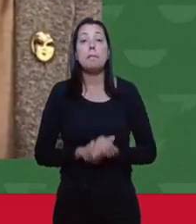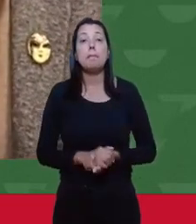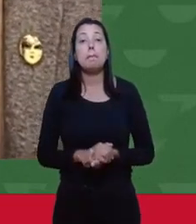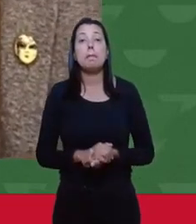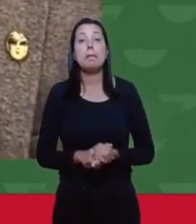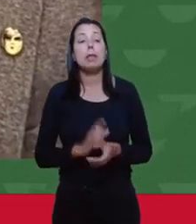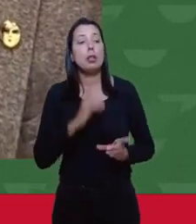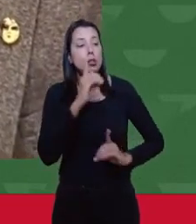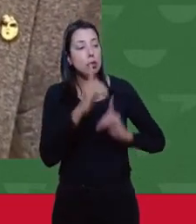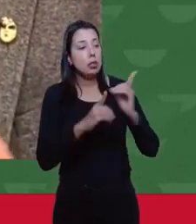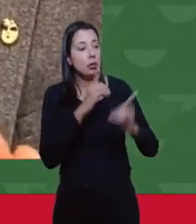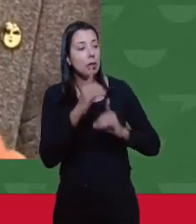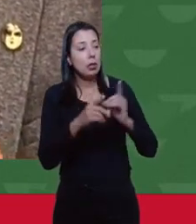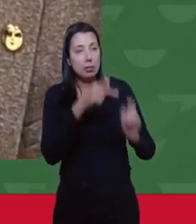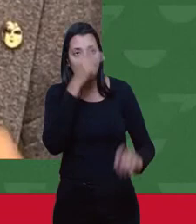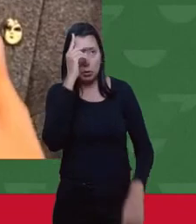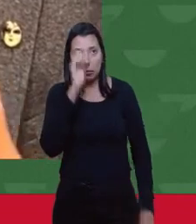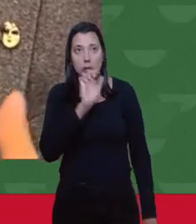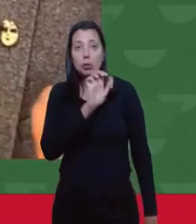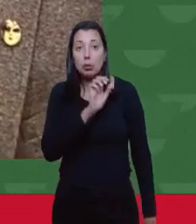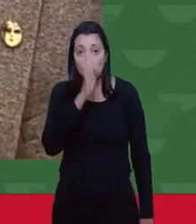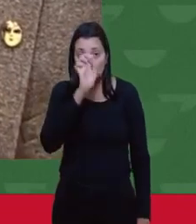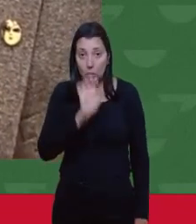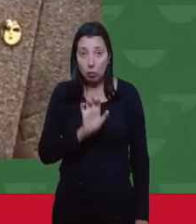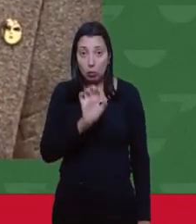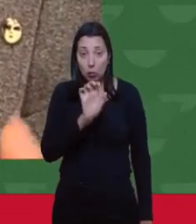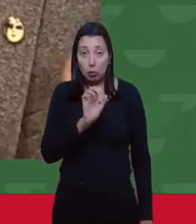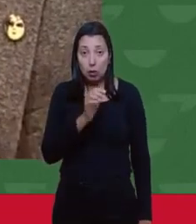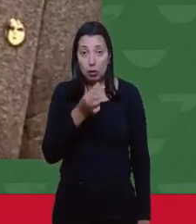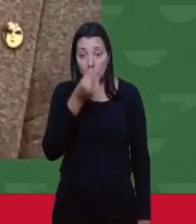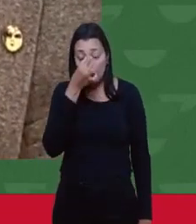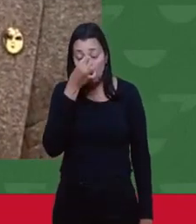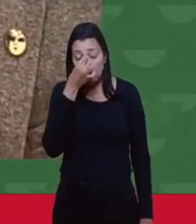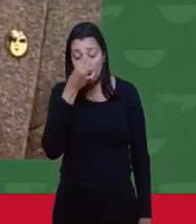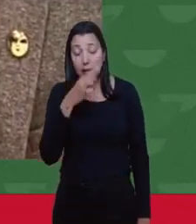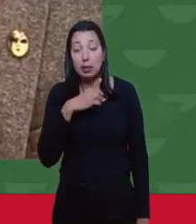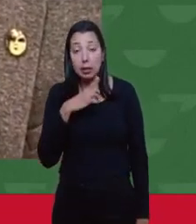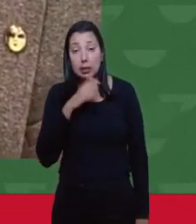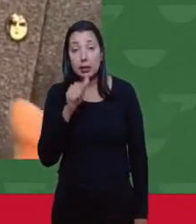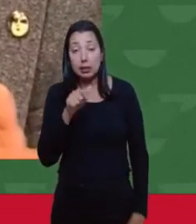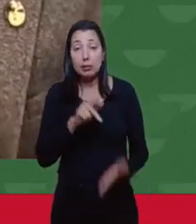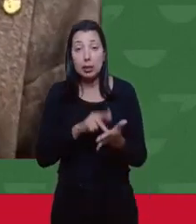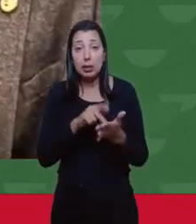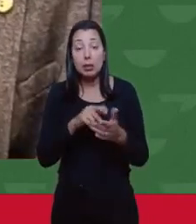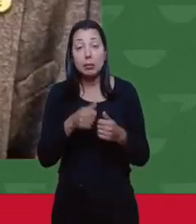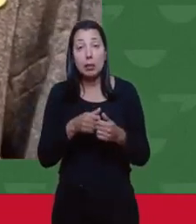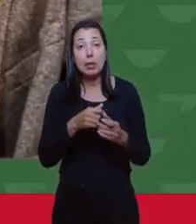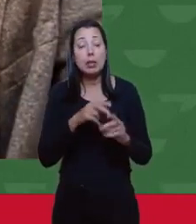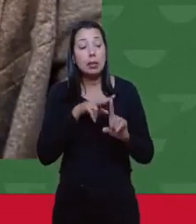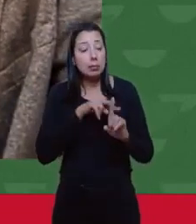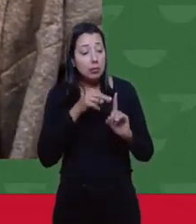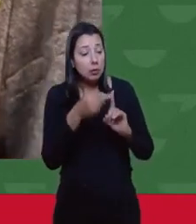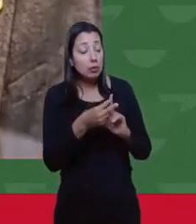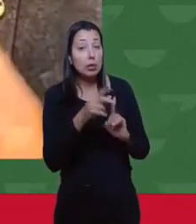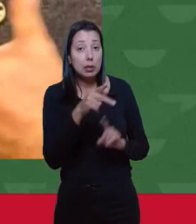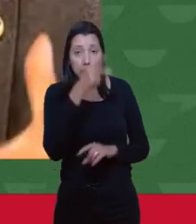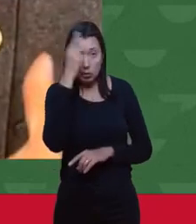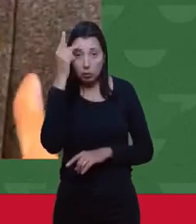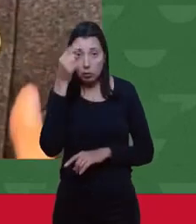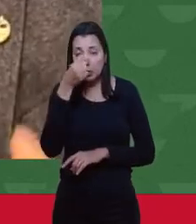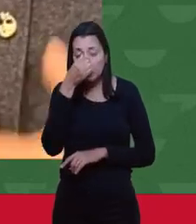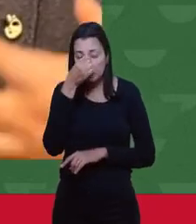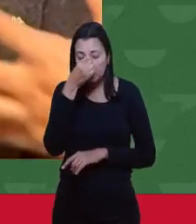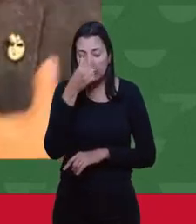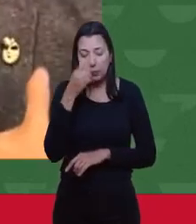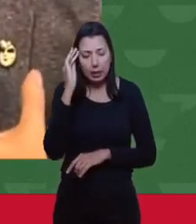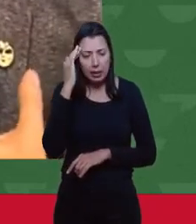de dialogar com os evangélicos. Muito pelo contrário, a gente vai dialogar com os evangélicos, a gente tem que dialogar com os evangélicos, mas na perspectiva de que os evangélicos